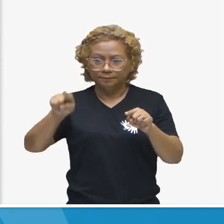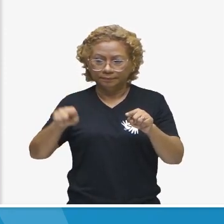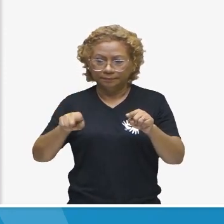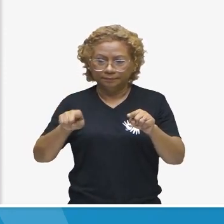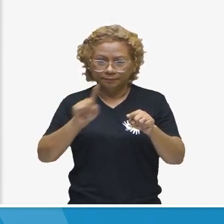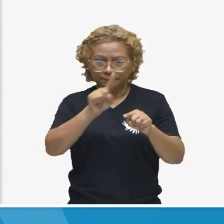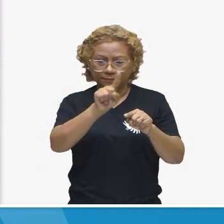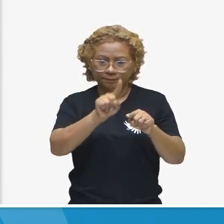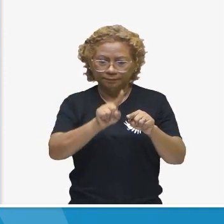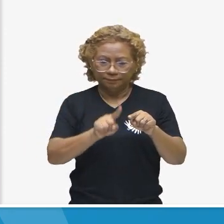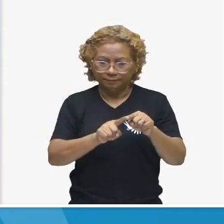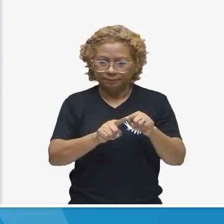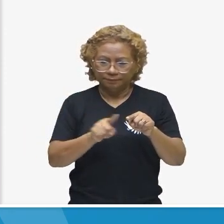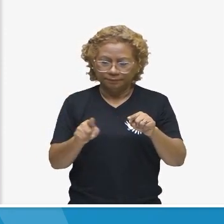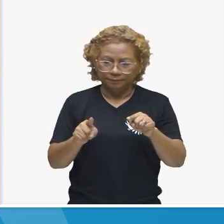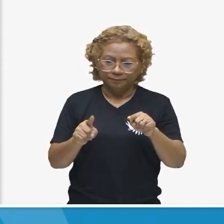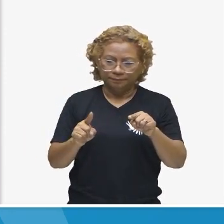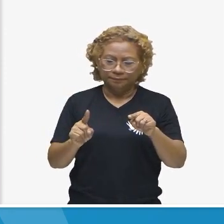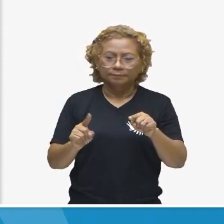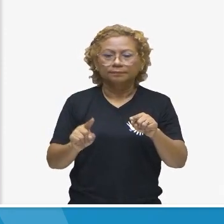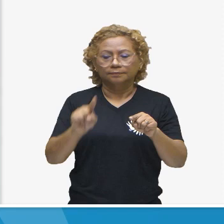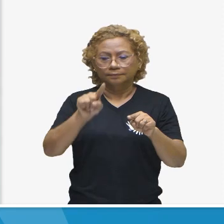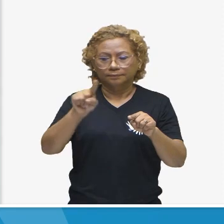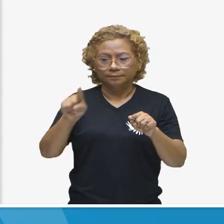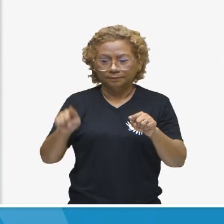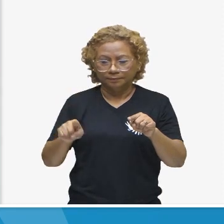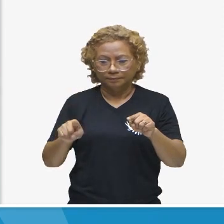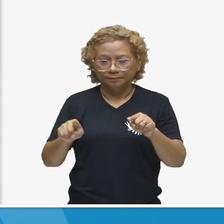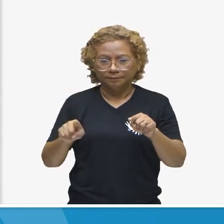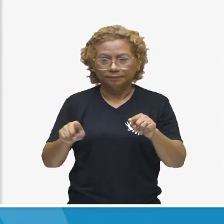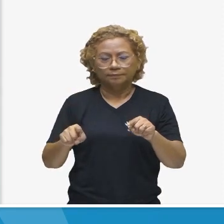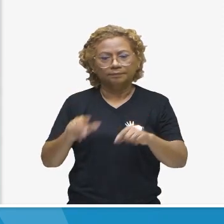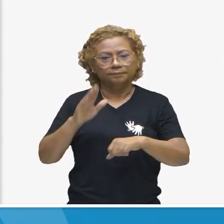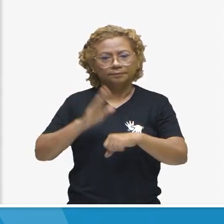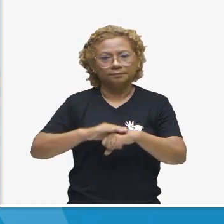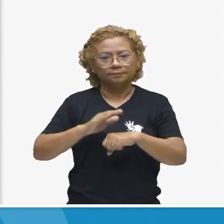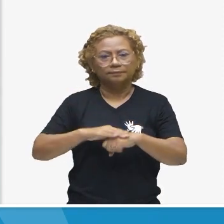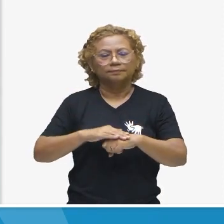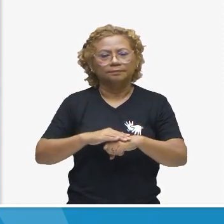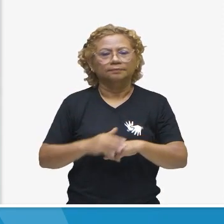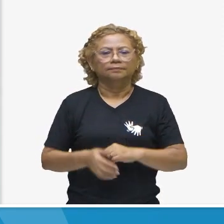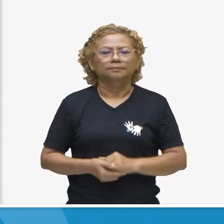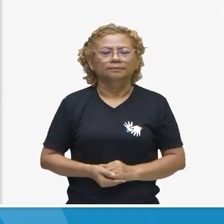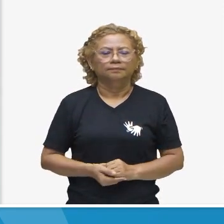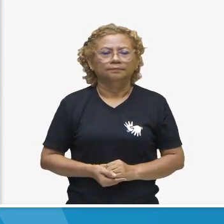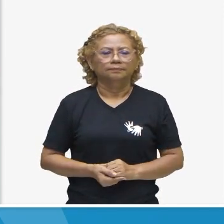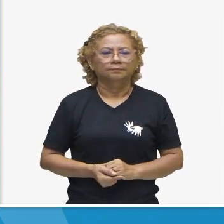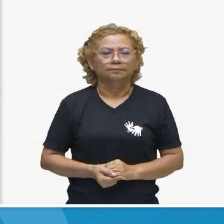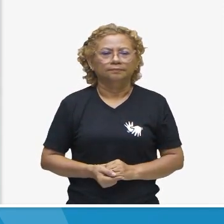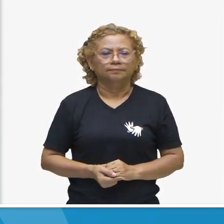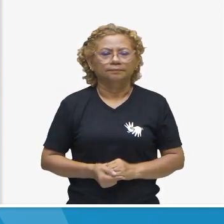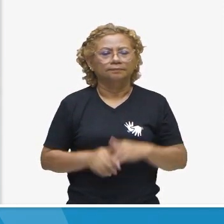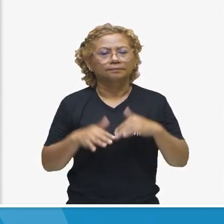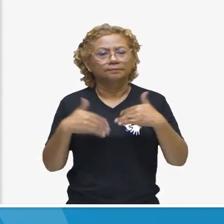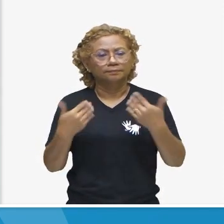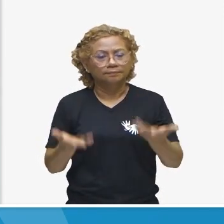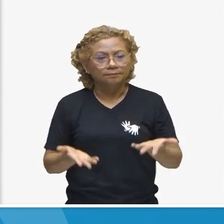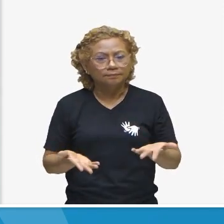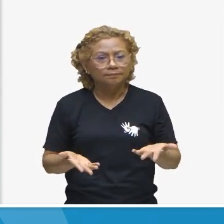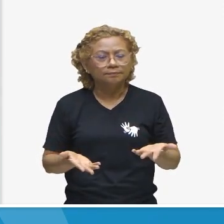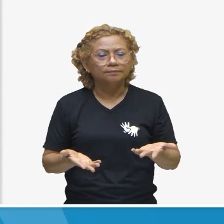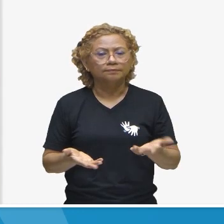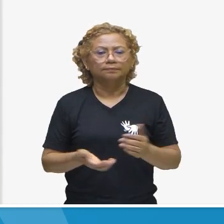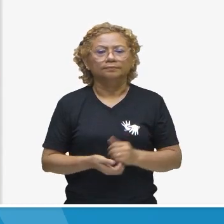movimento está melhor representado na letra B. Ok, pessoal? Então, é dessa forma que a gente vai